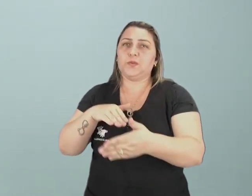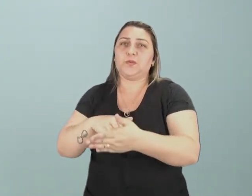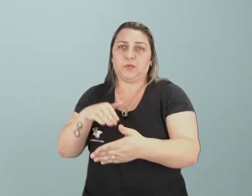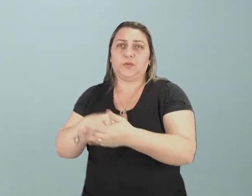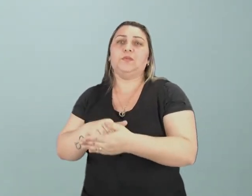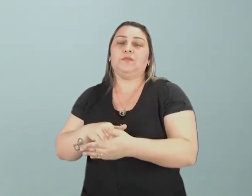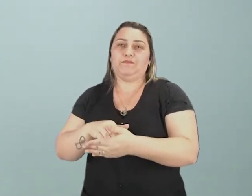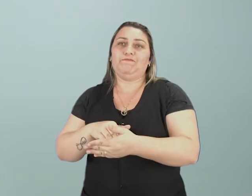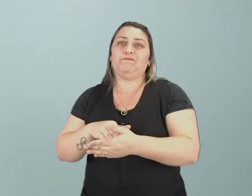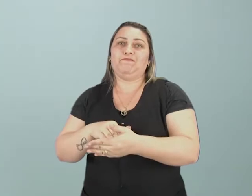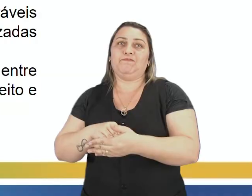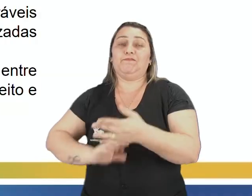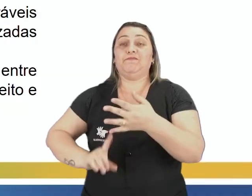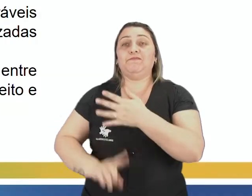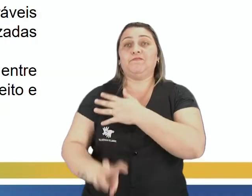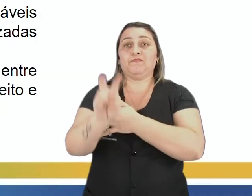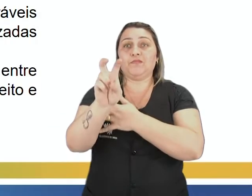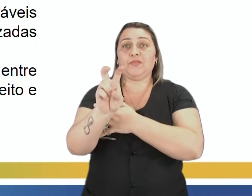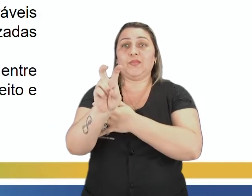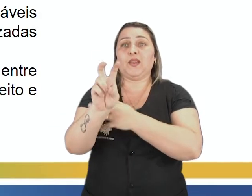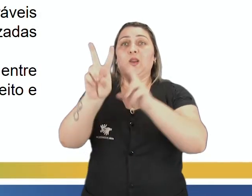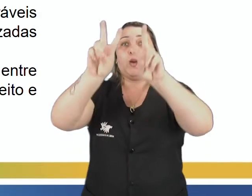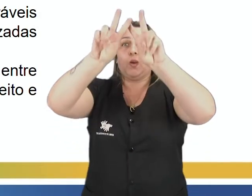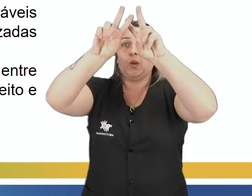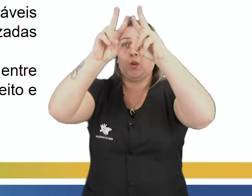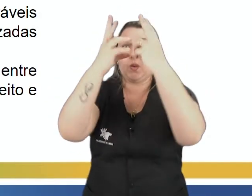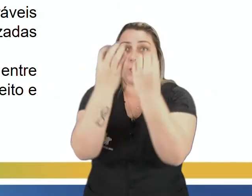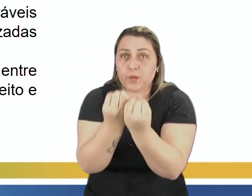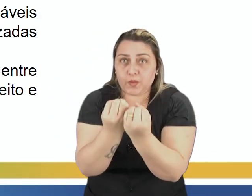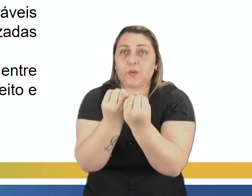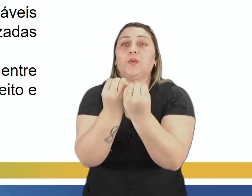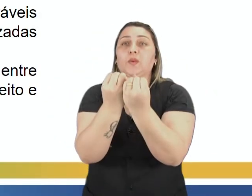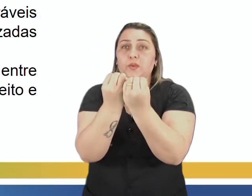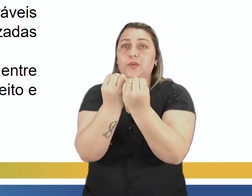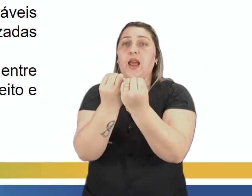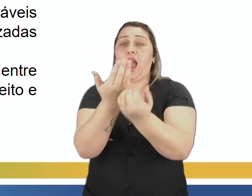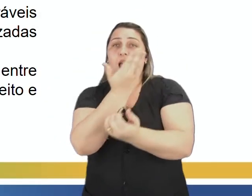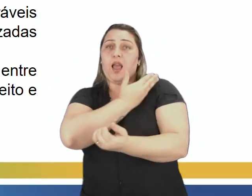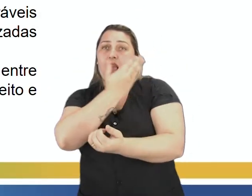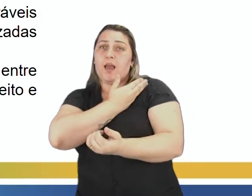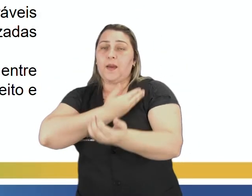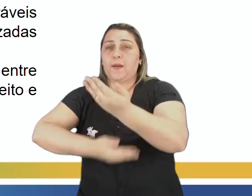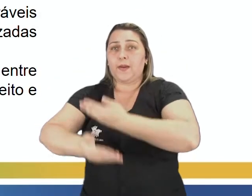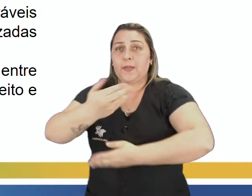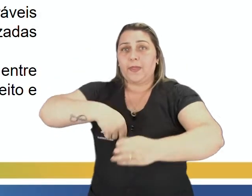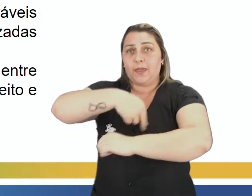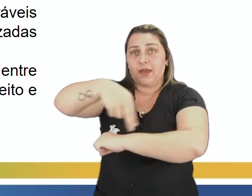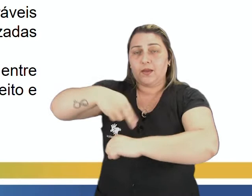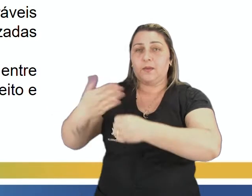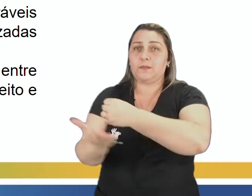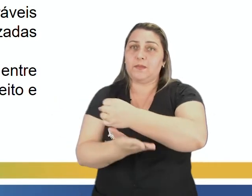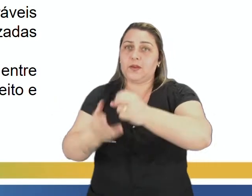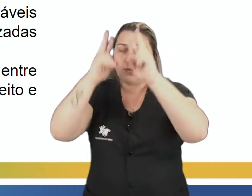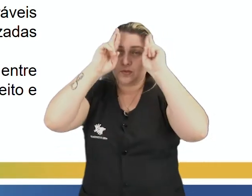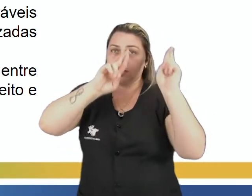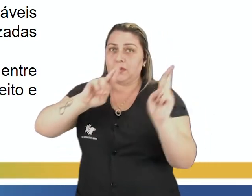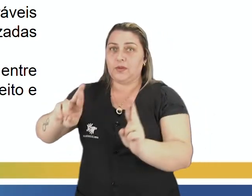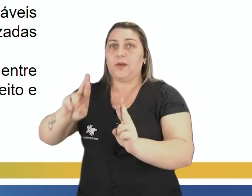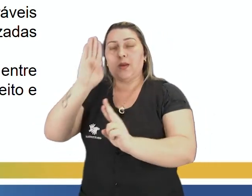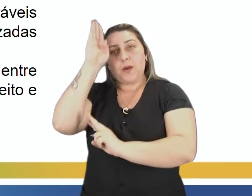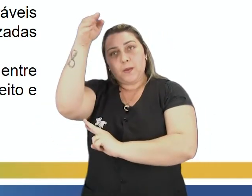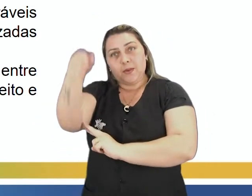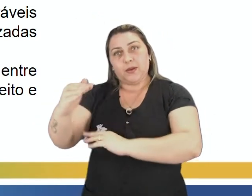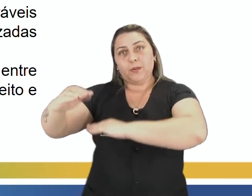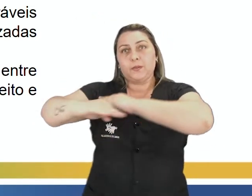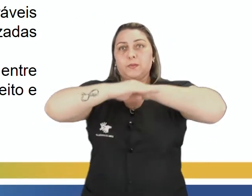Outro ponto, criação da ONU, baseando-se nas relações de amizade entre nações baseadas no respeito ao princípio